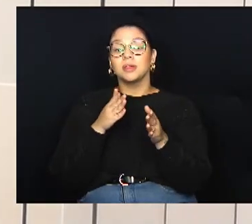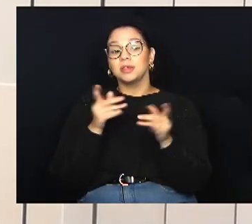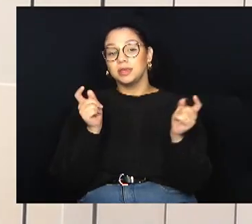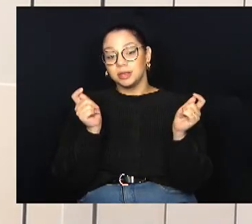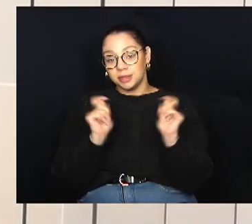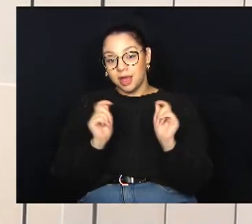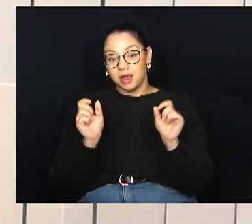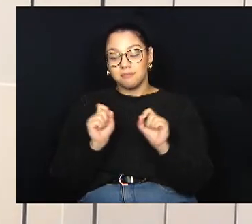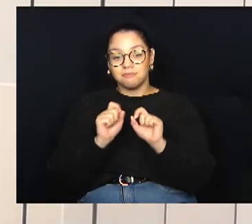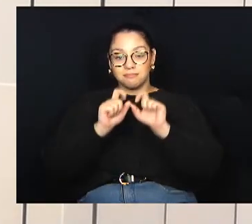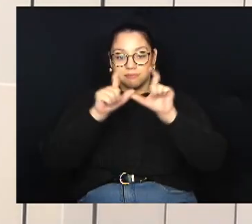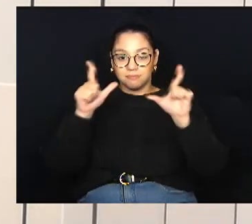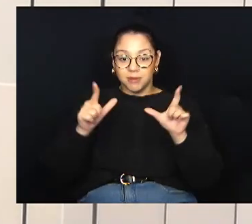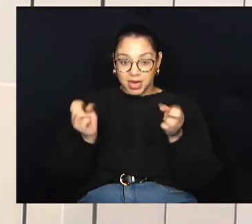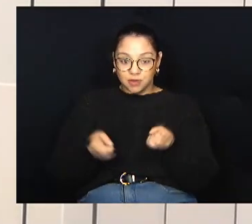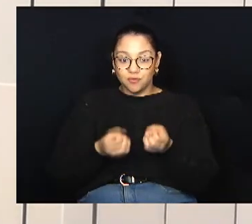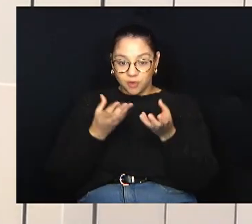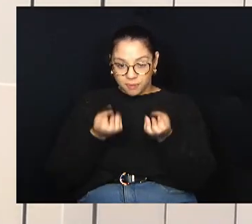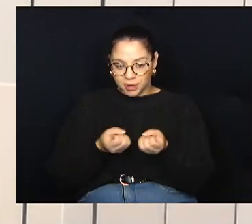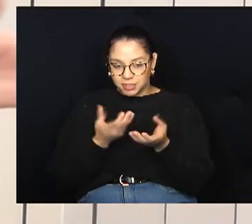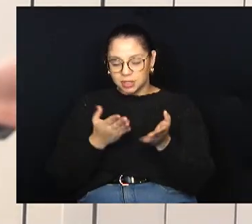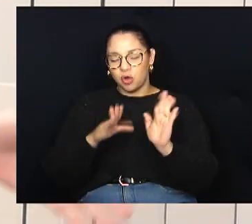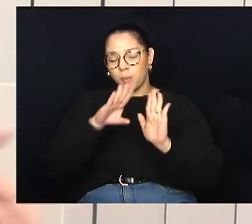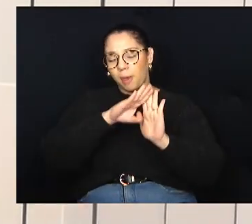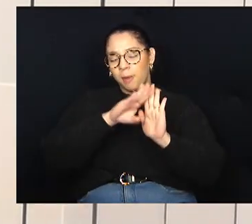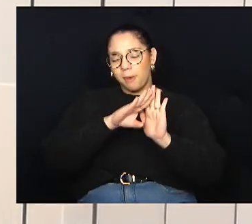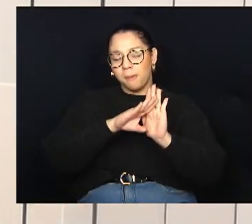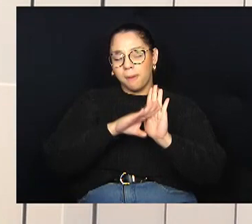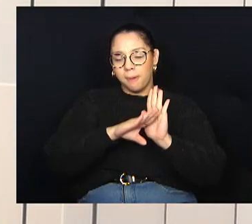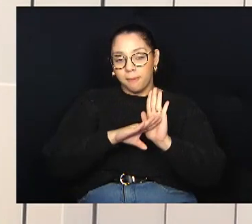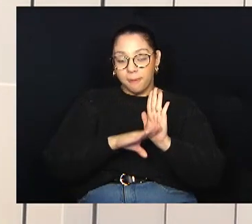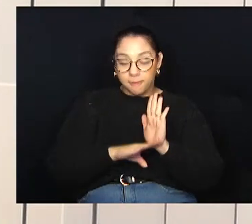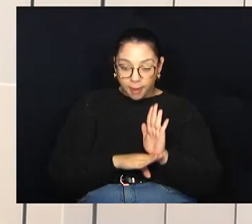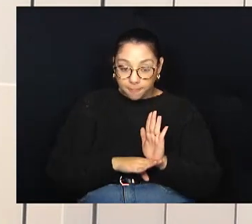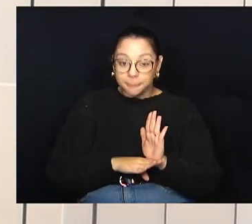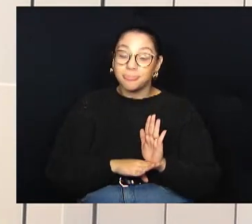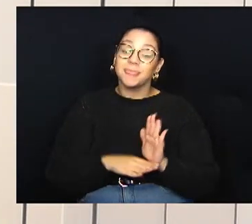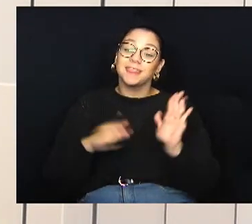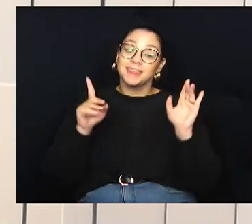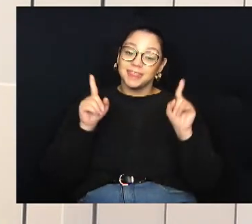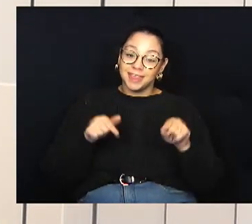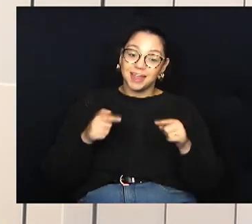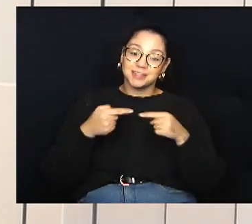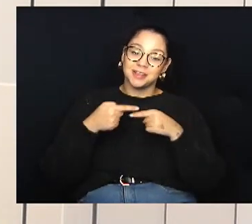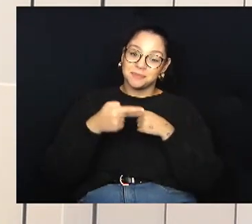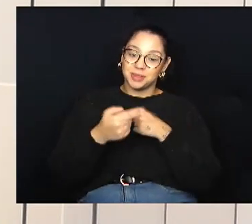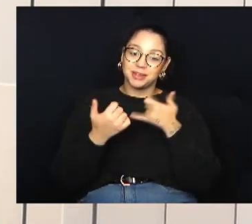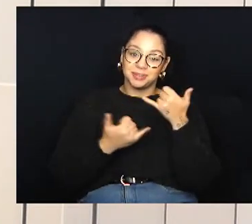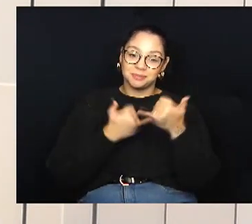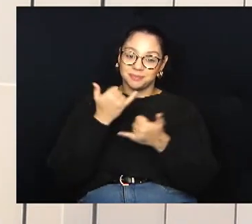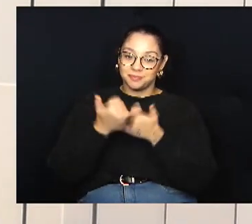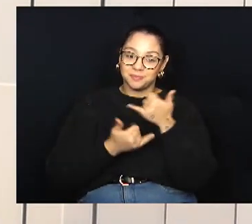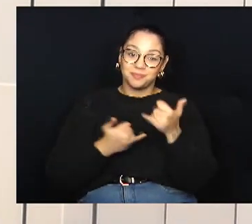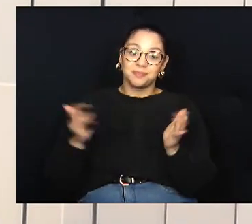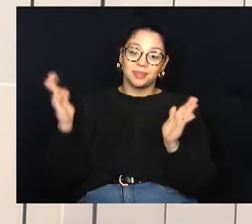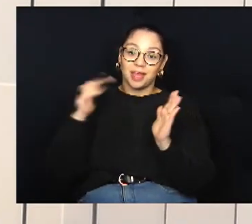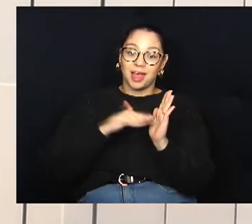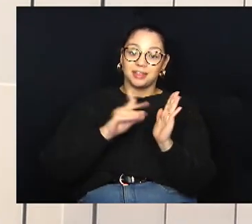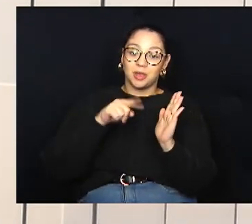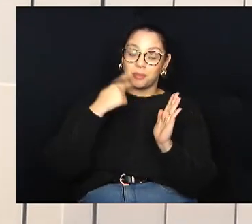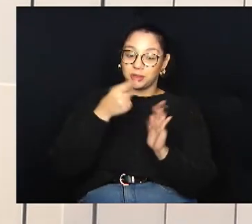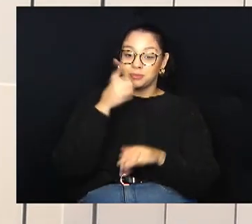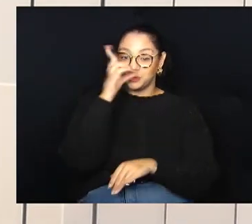pic.campinas.sp.gov.br. Você pode conferir então toda a programação, já que nós estamos na Semana do Brincar até o próximo domingo.